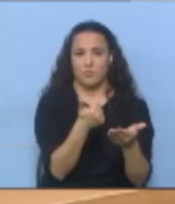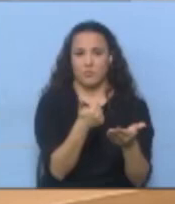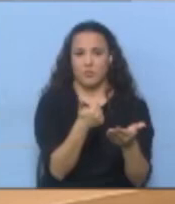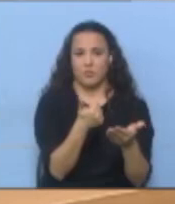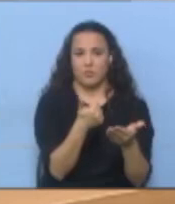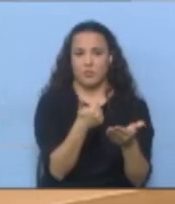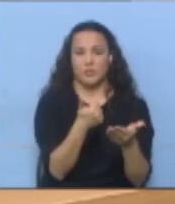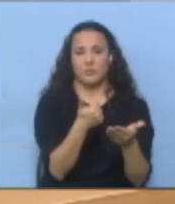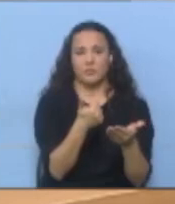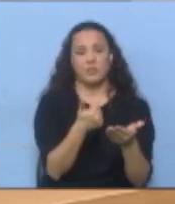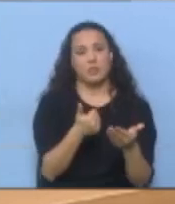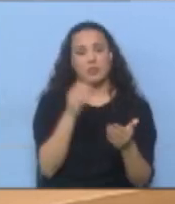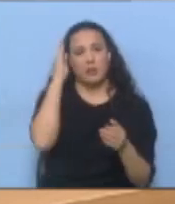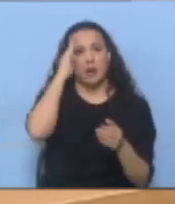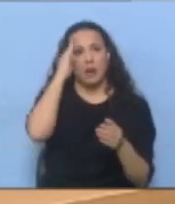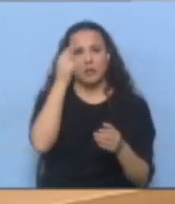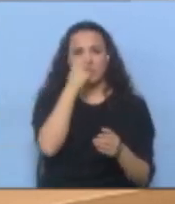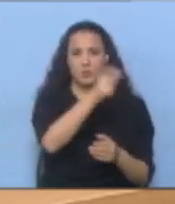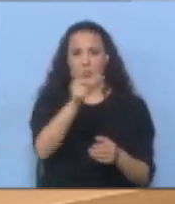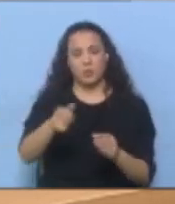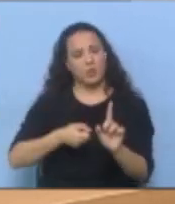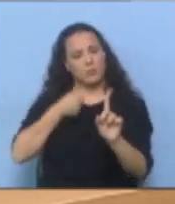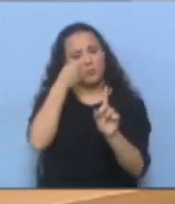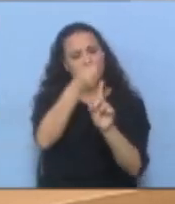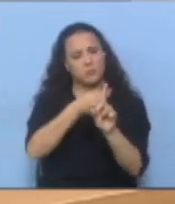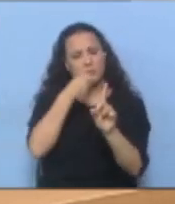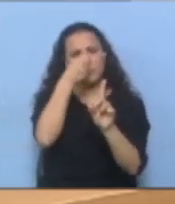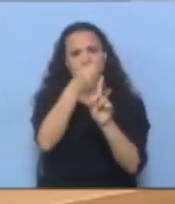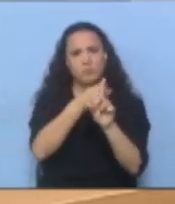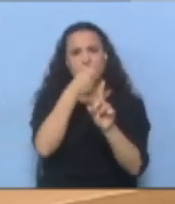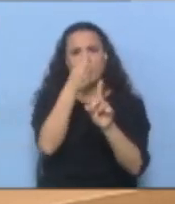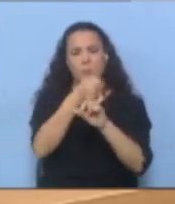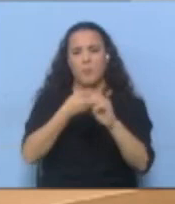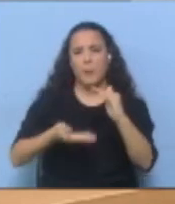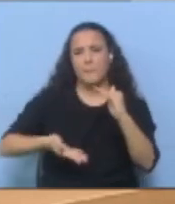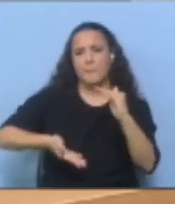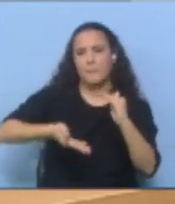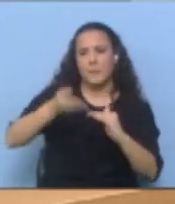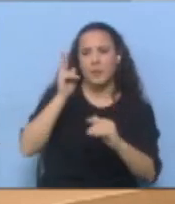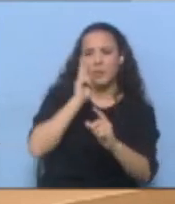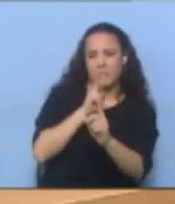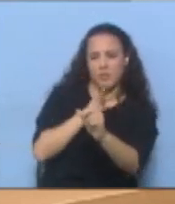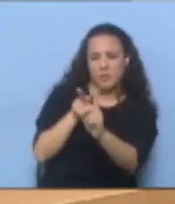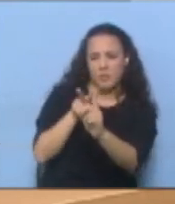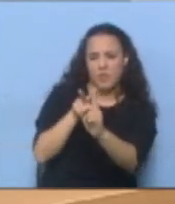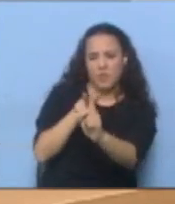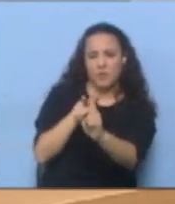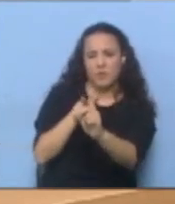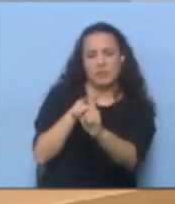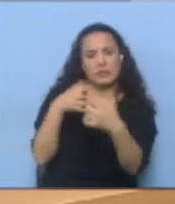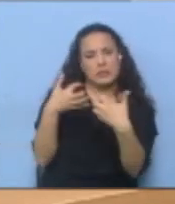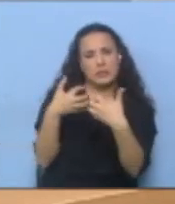dimensão primitiva do ser humano, de querer luta, de querer mais olhar para a dimensão da guerrilha, digamos